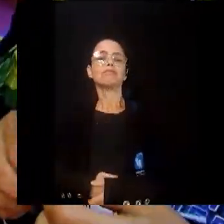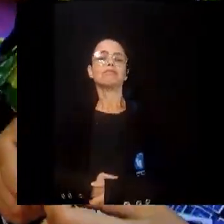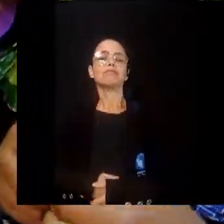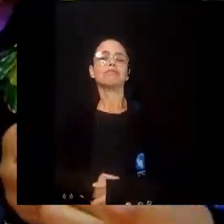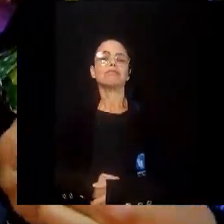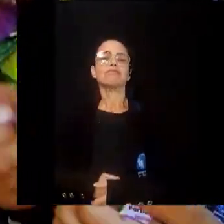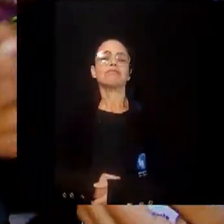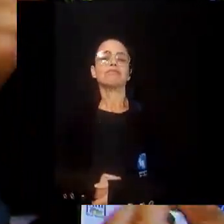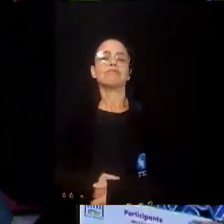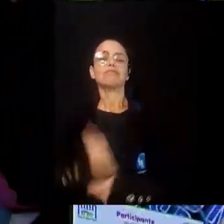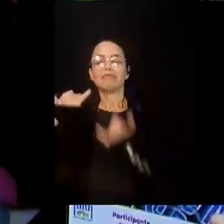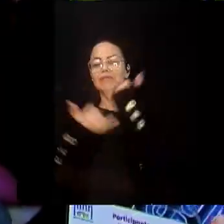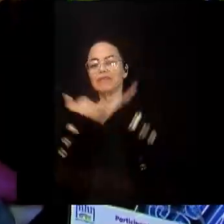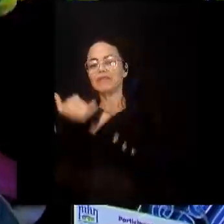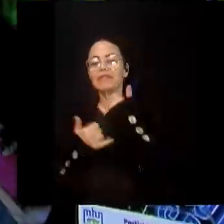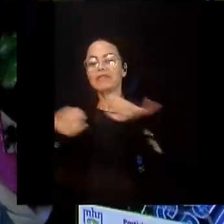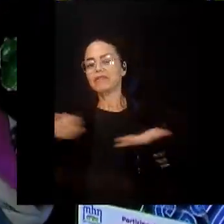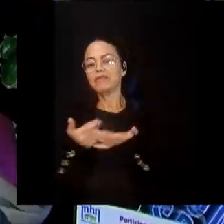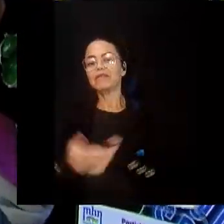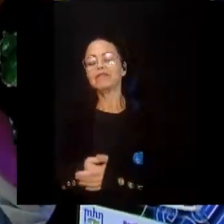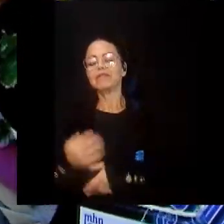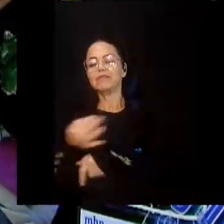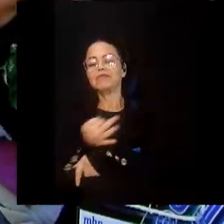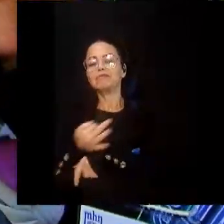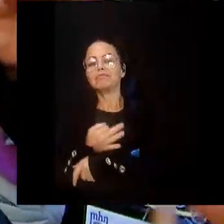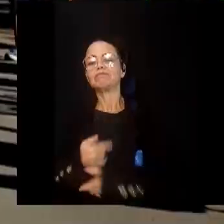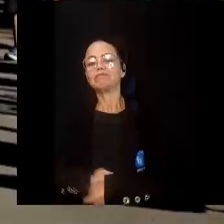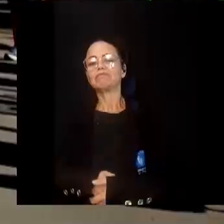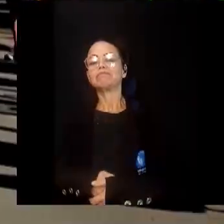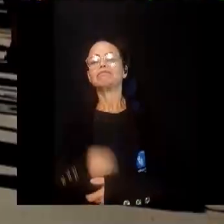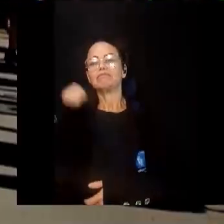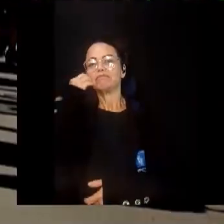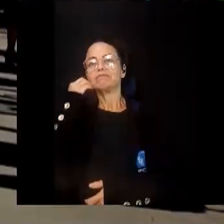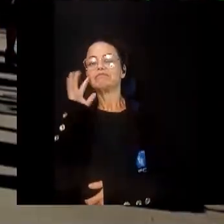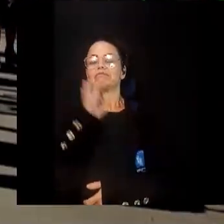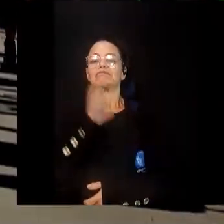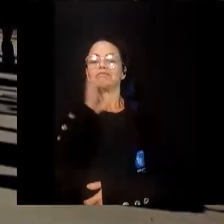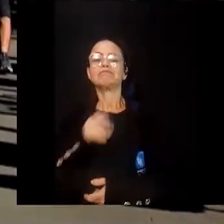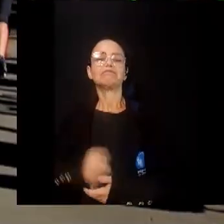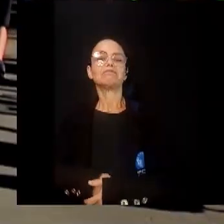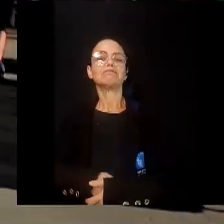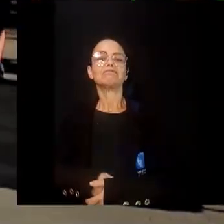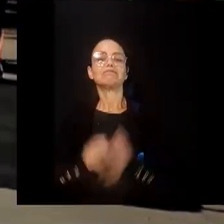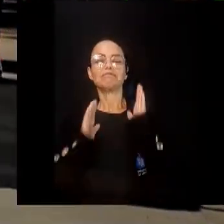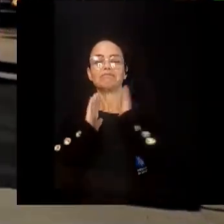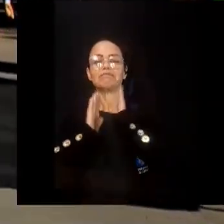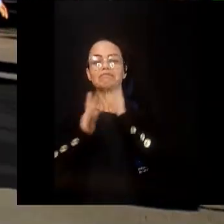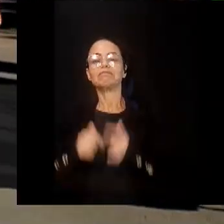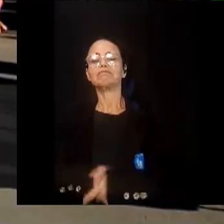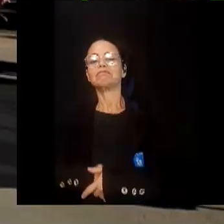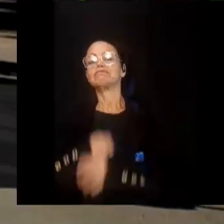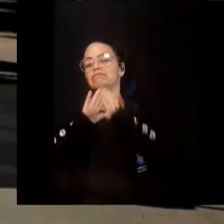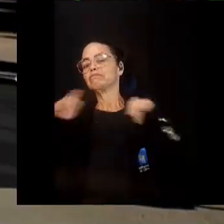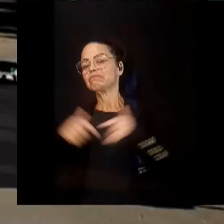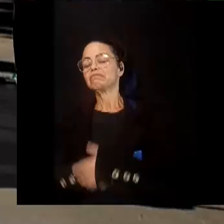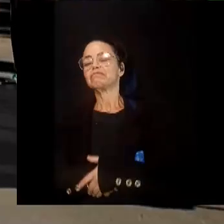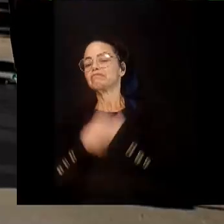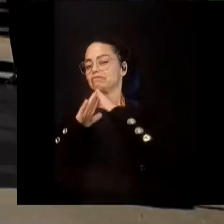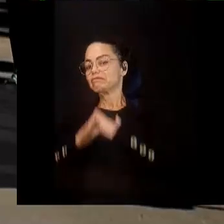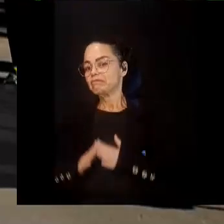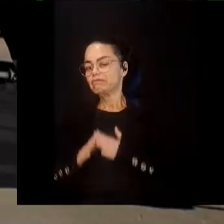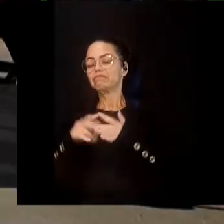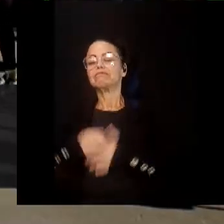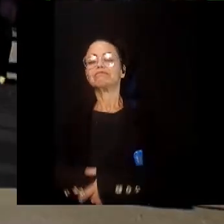das brincadeiras de hoje, de férias, o que você tá achando? Foi uma experiência muito legal. Em um período em que as crianças passam mais tempo em casa e conectadas